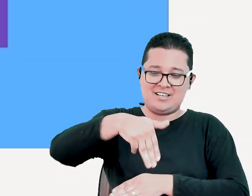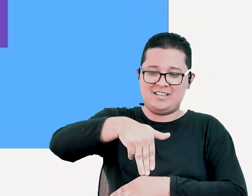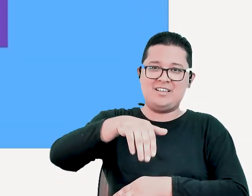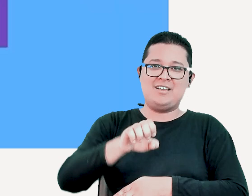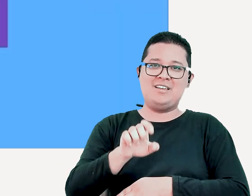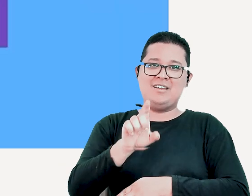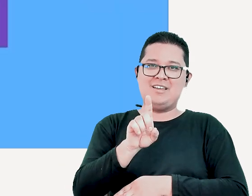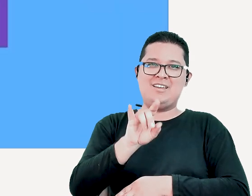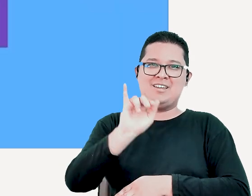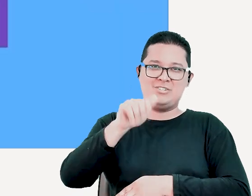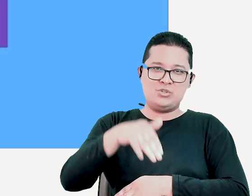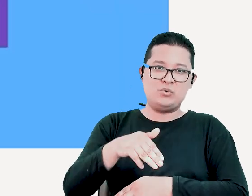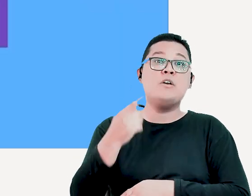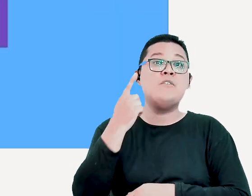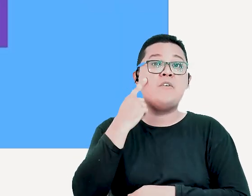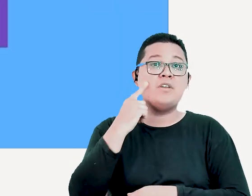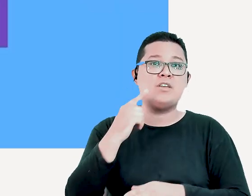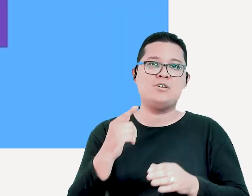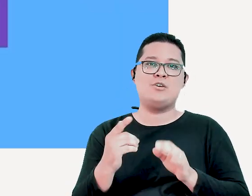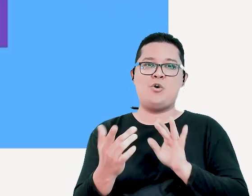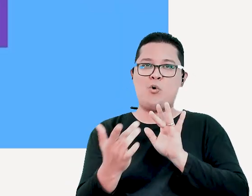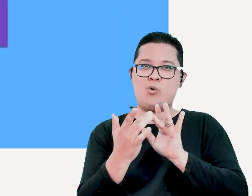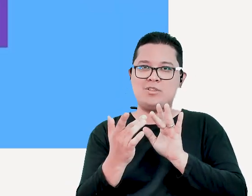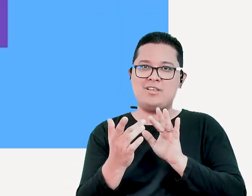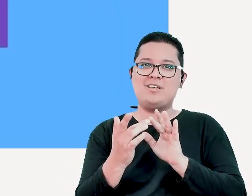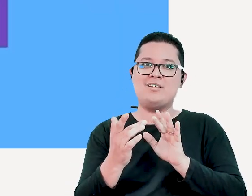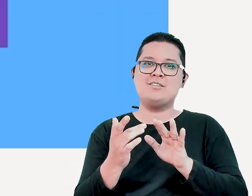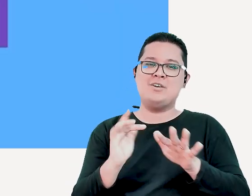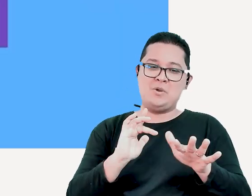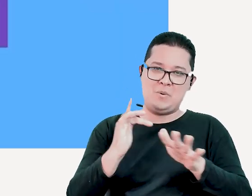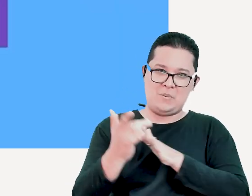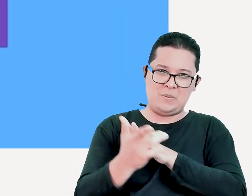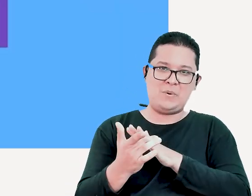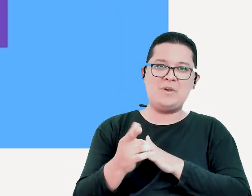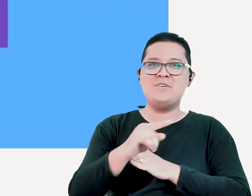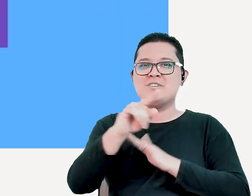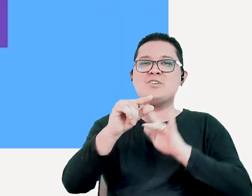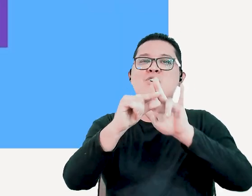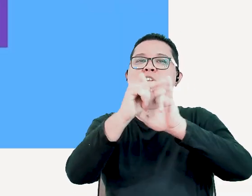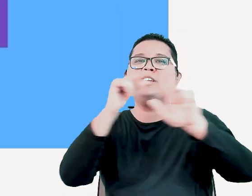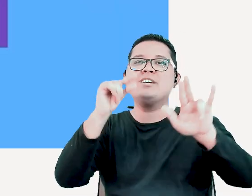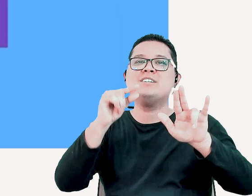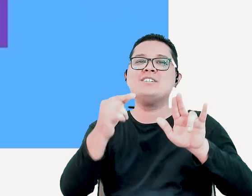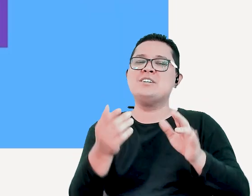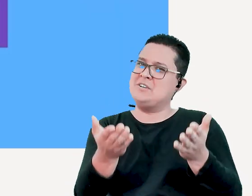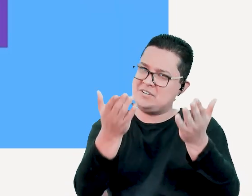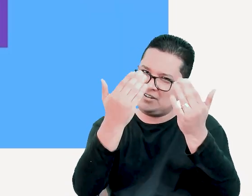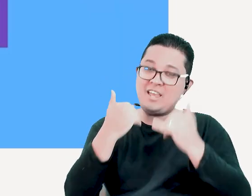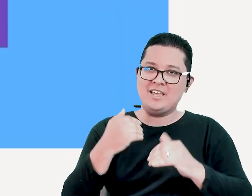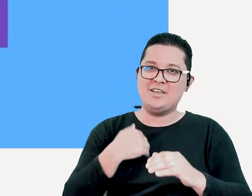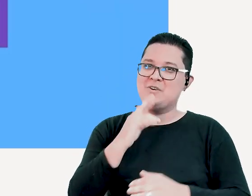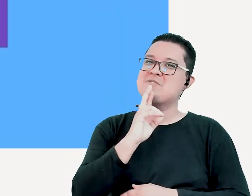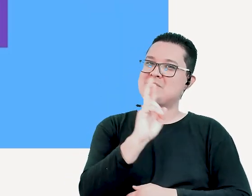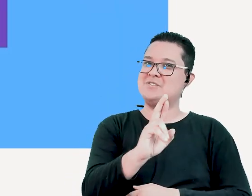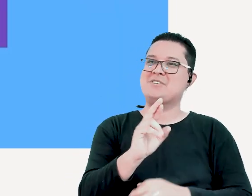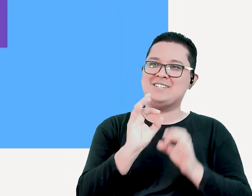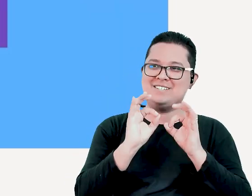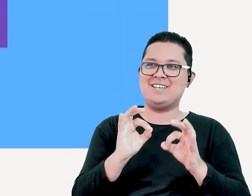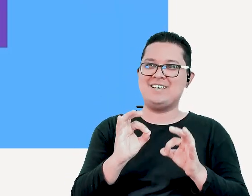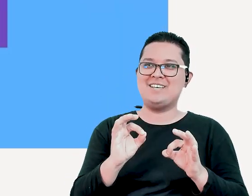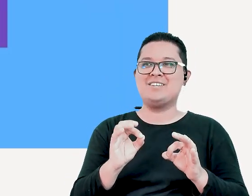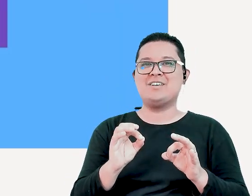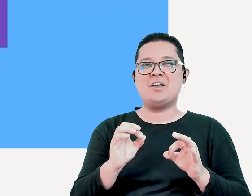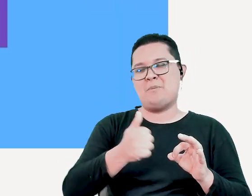contatos. Me mandem mensagens por LinkedIn. Por lá eu sou melhor para responder do que no Instagram. Então, fiquem à vontade. É sempre bom